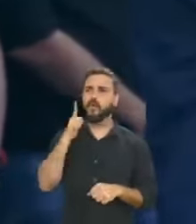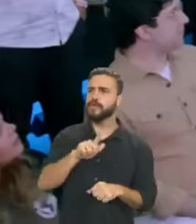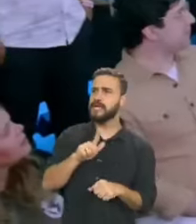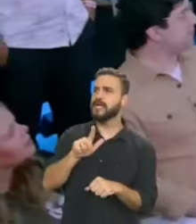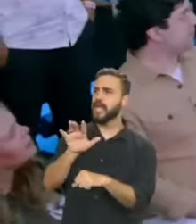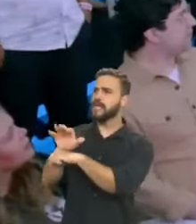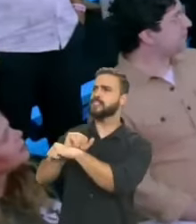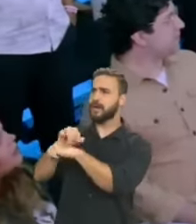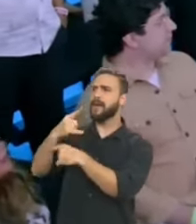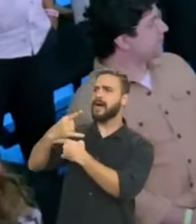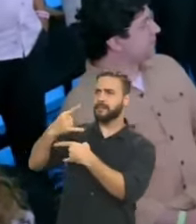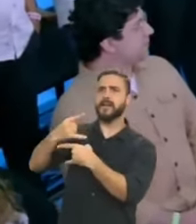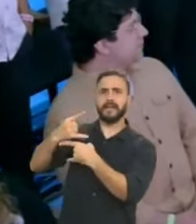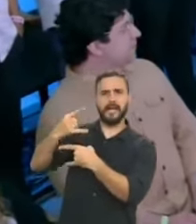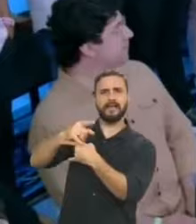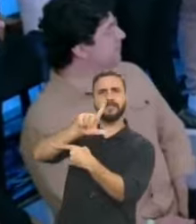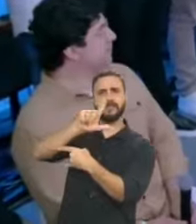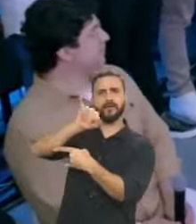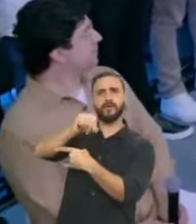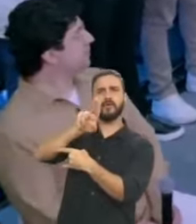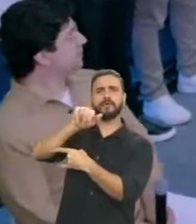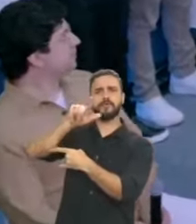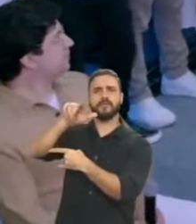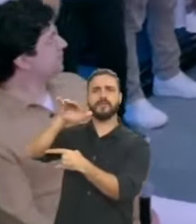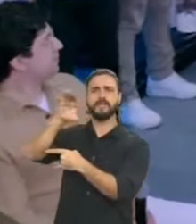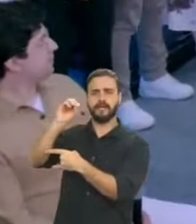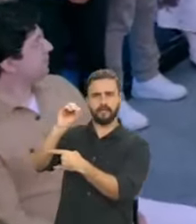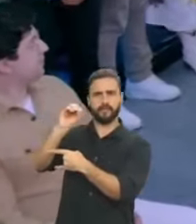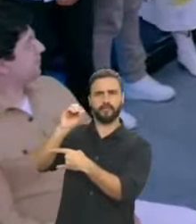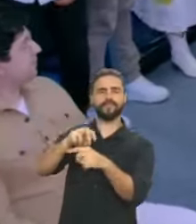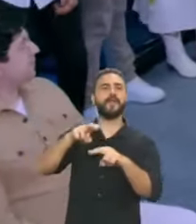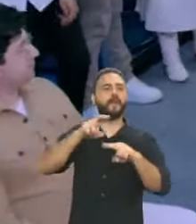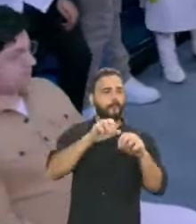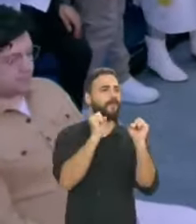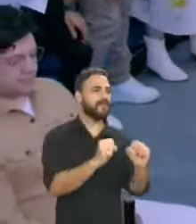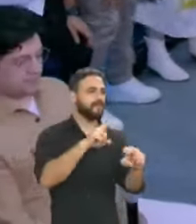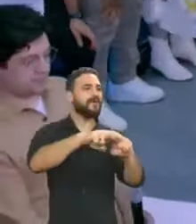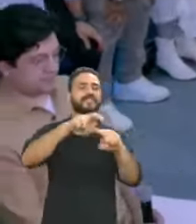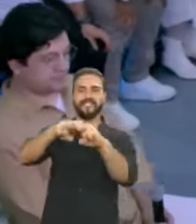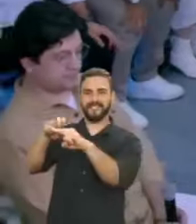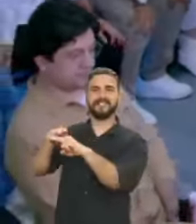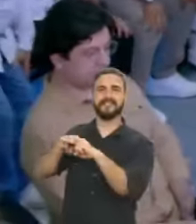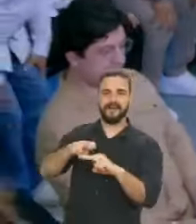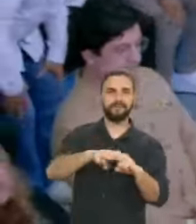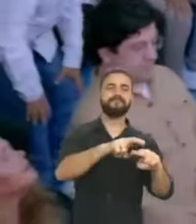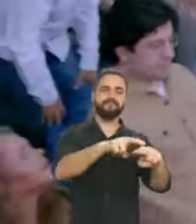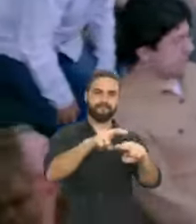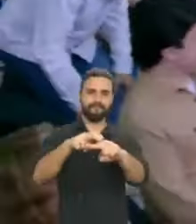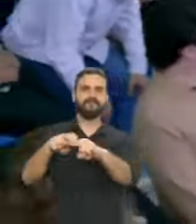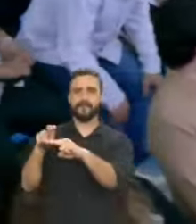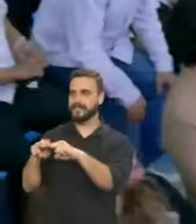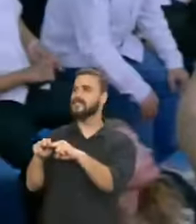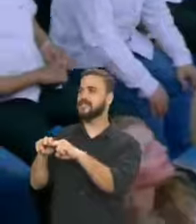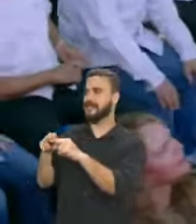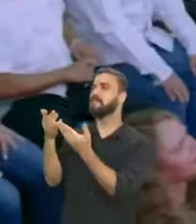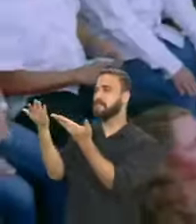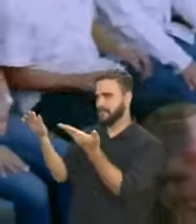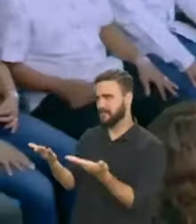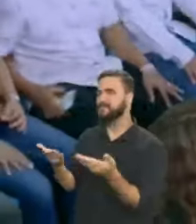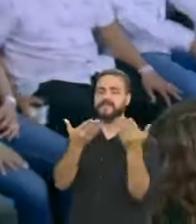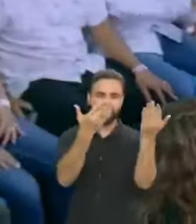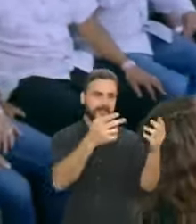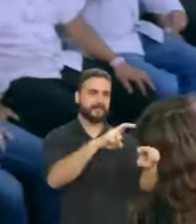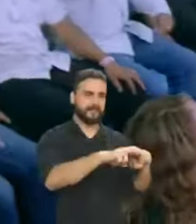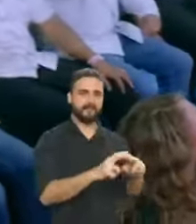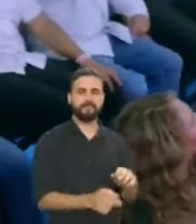Ele vai entrar, né, no telão aqui ao vivo com a gente. Vocês podem sentar, gente, para a gente poder acompanhar essa conversa com o Juliano Son. Fiquem à vontade aqui na